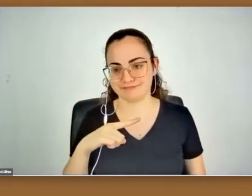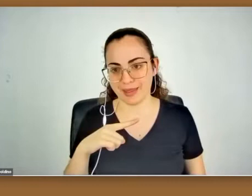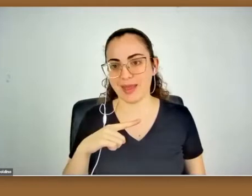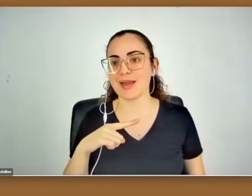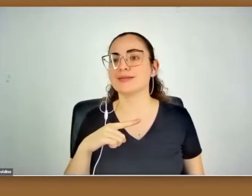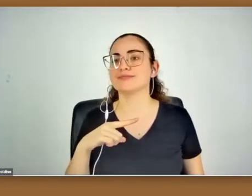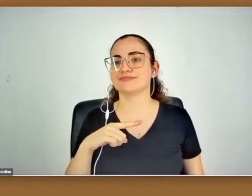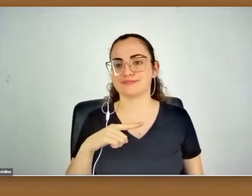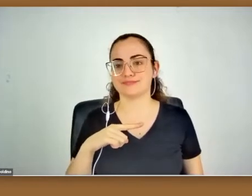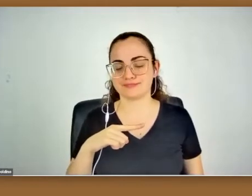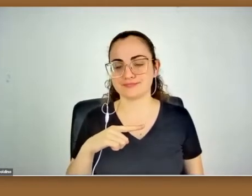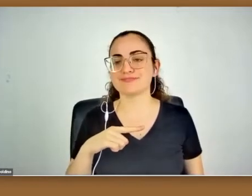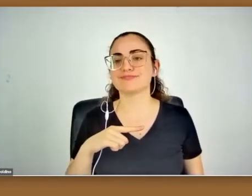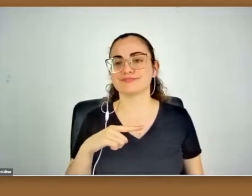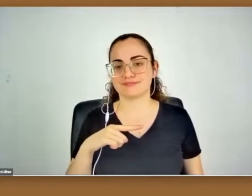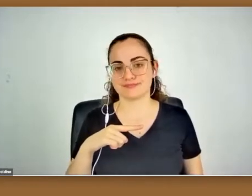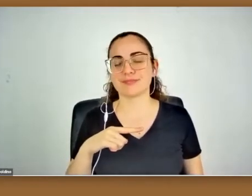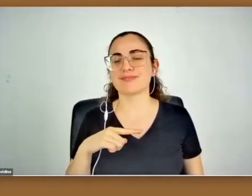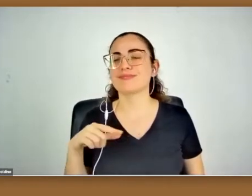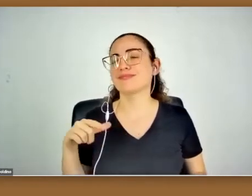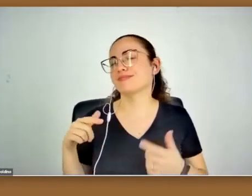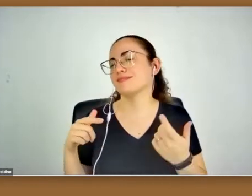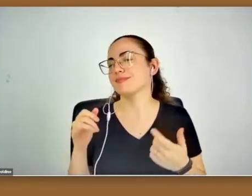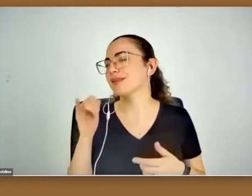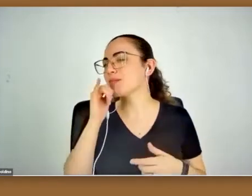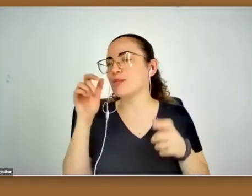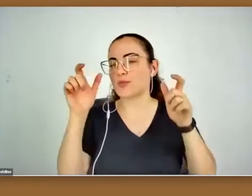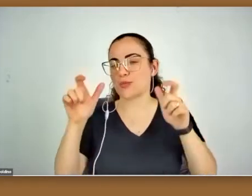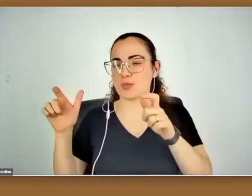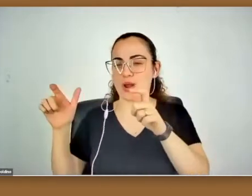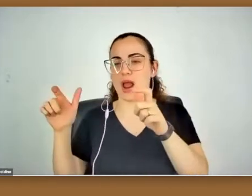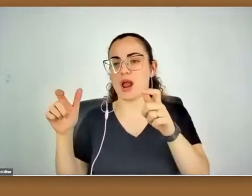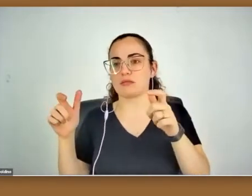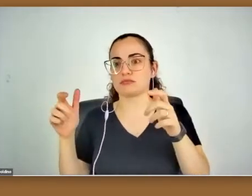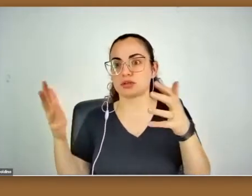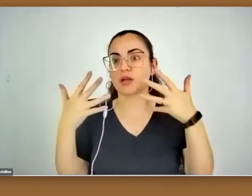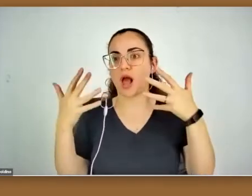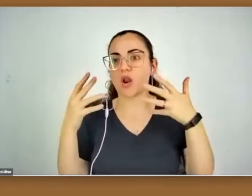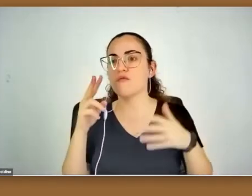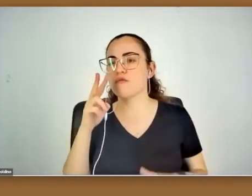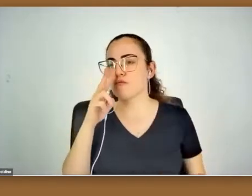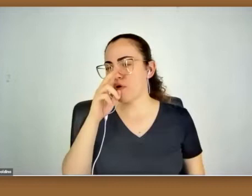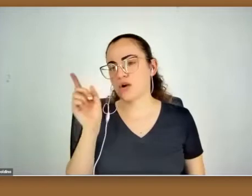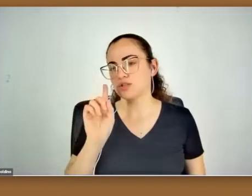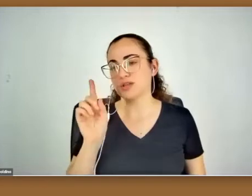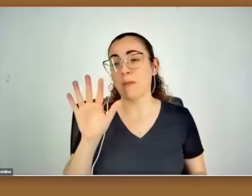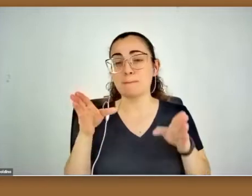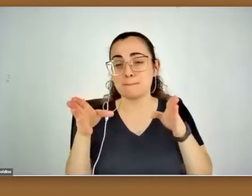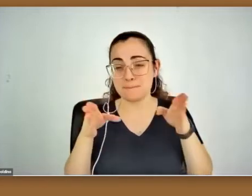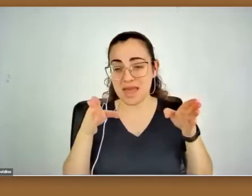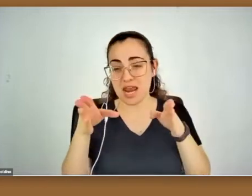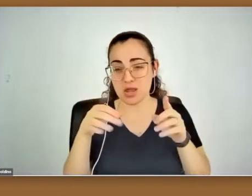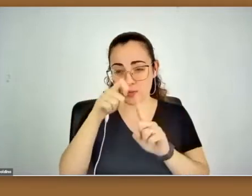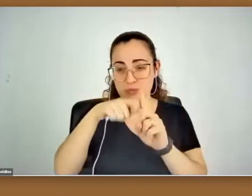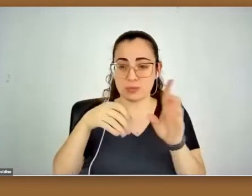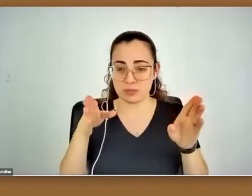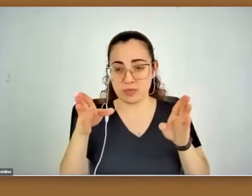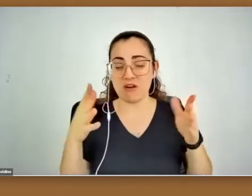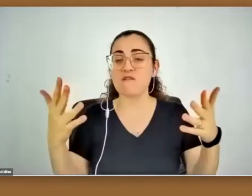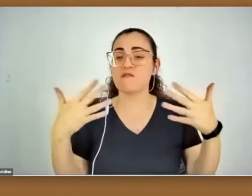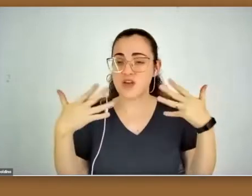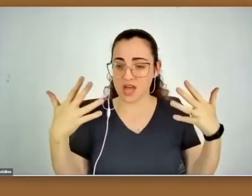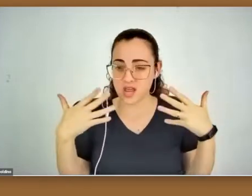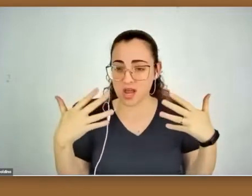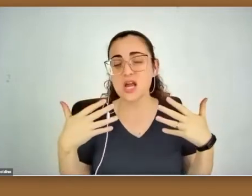temperados, principalmente em verões mais quentes, ele pode vir a transmitir essas doenças. Então é uma preocupação grande. E